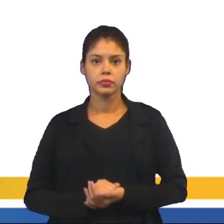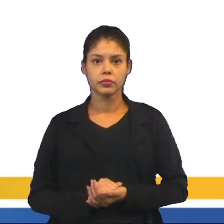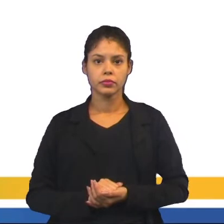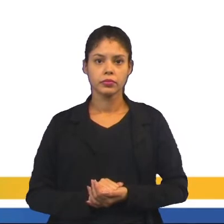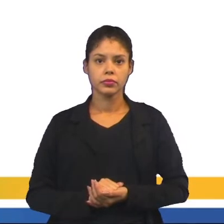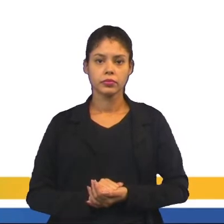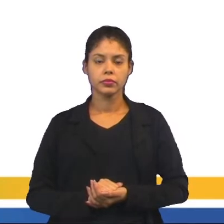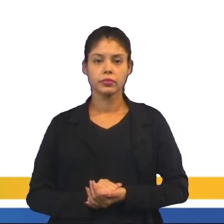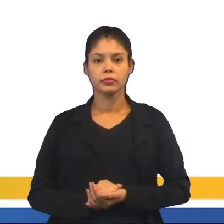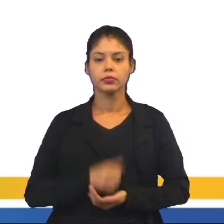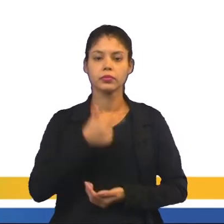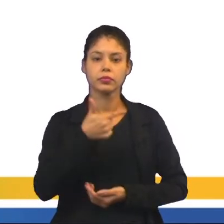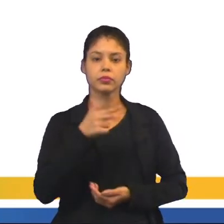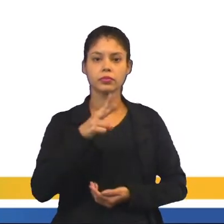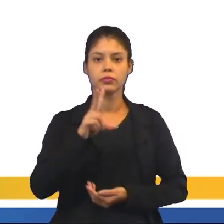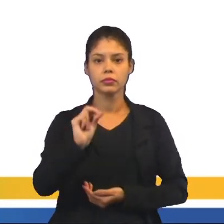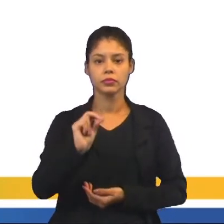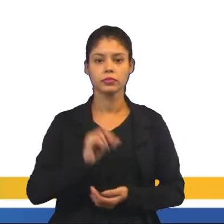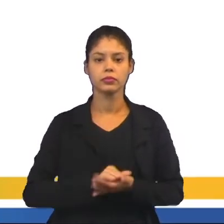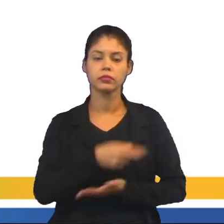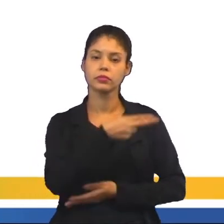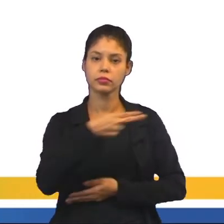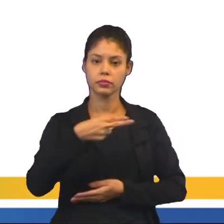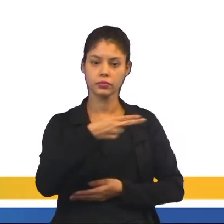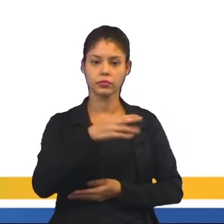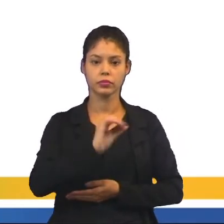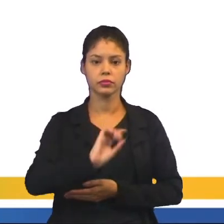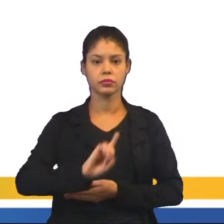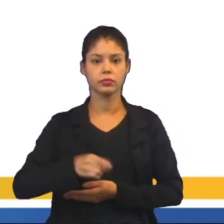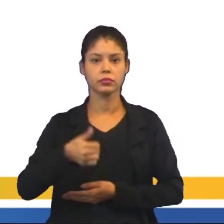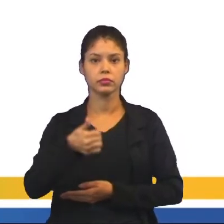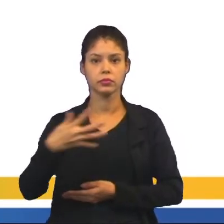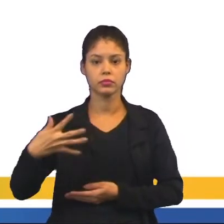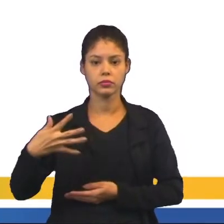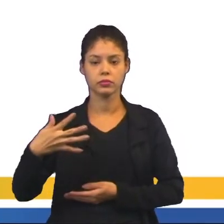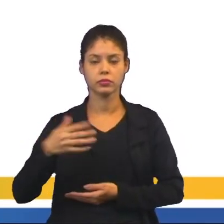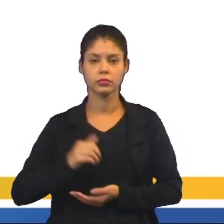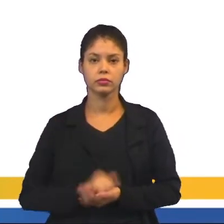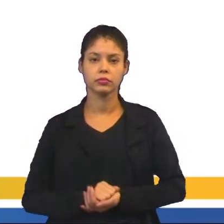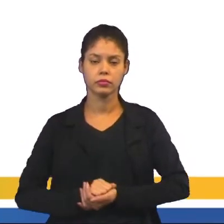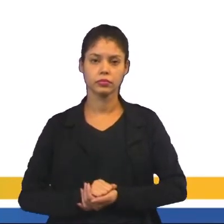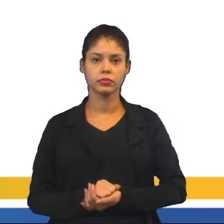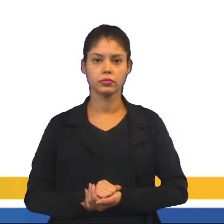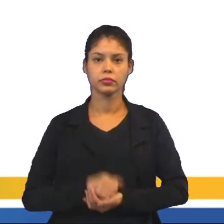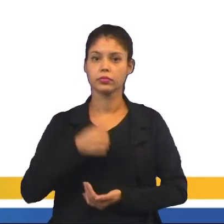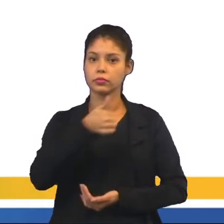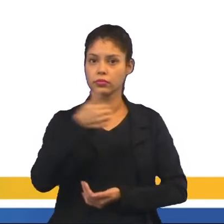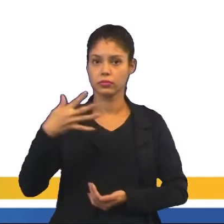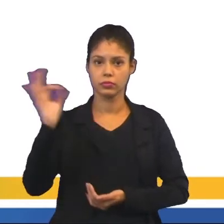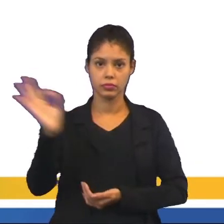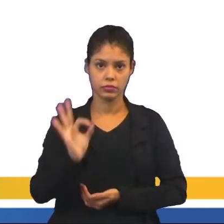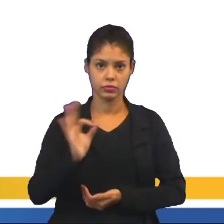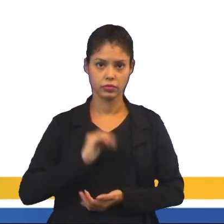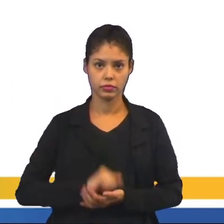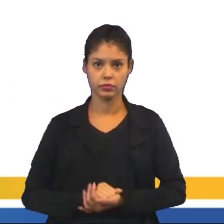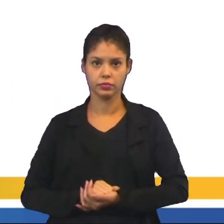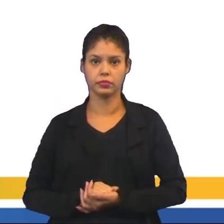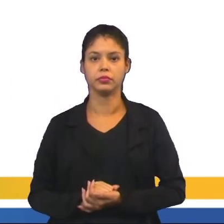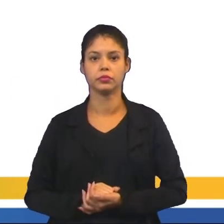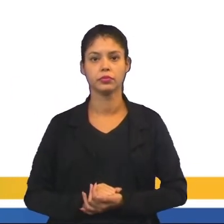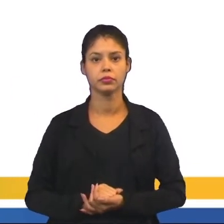divisão. 35 dividido para 250, que é igual a 0,14, ou seja,